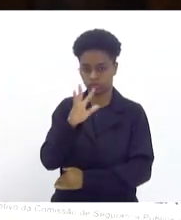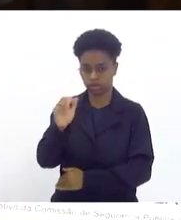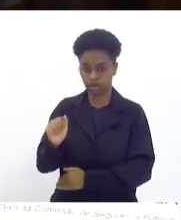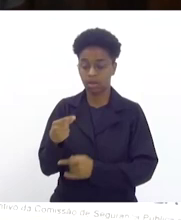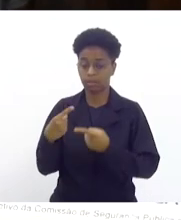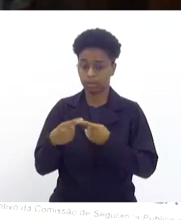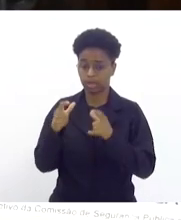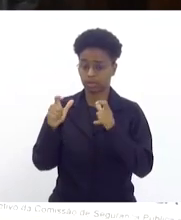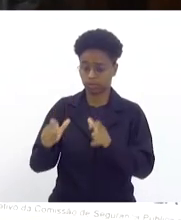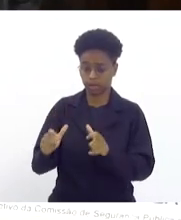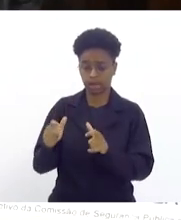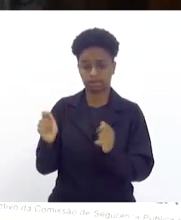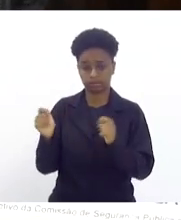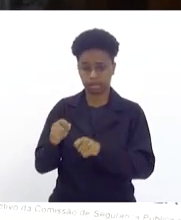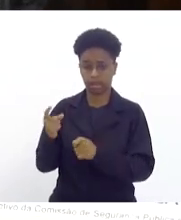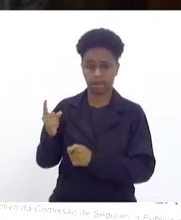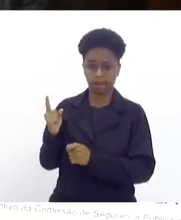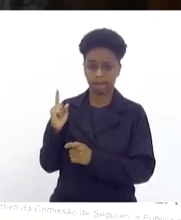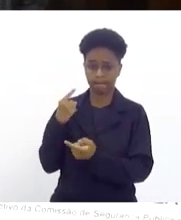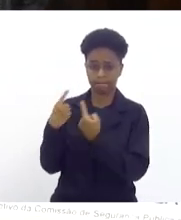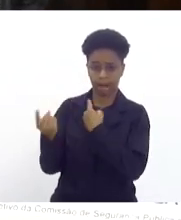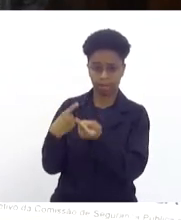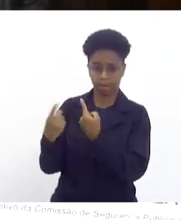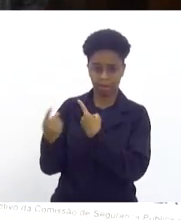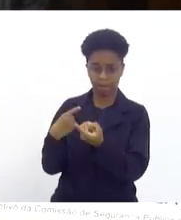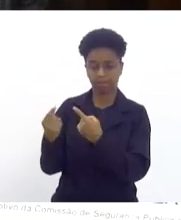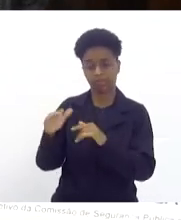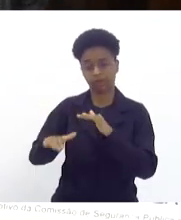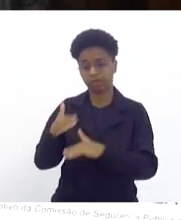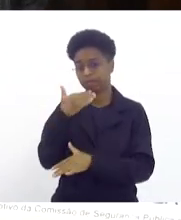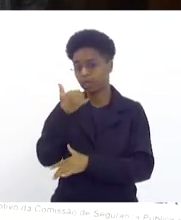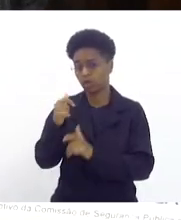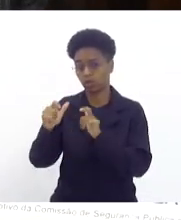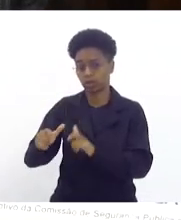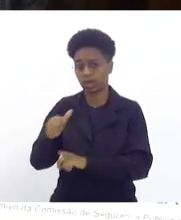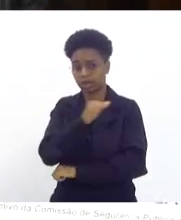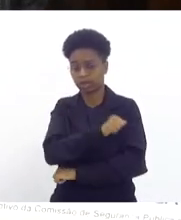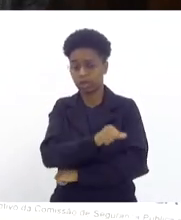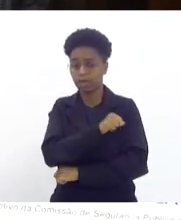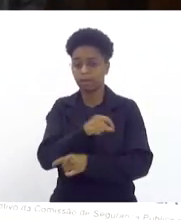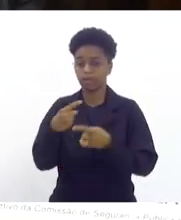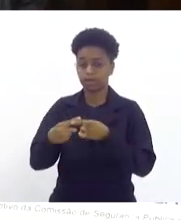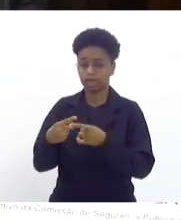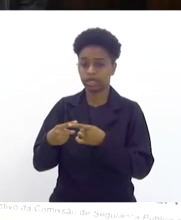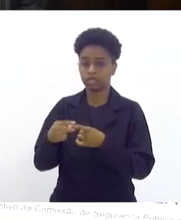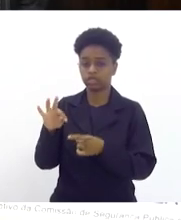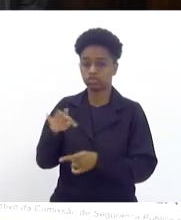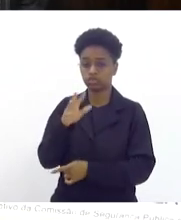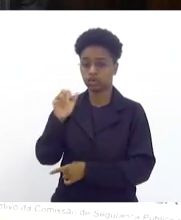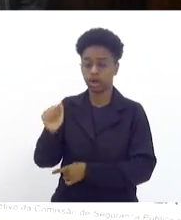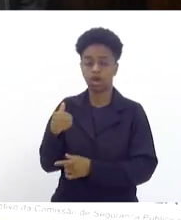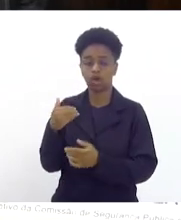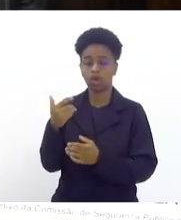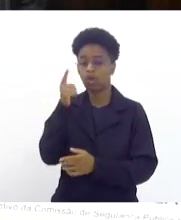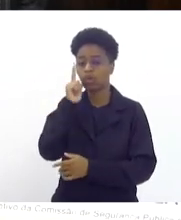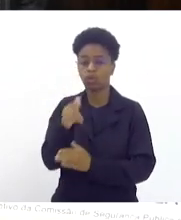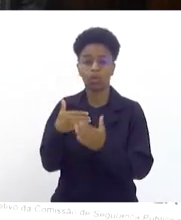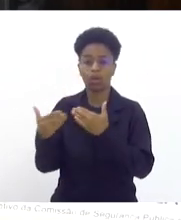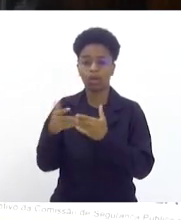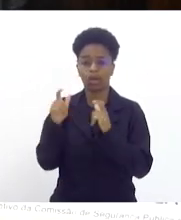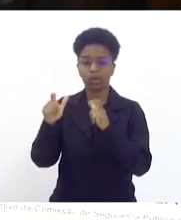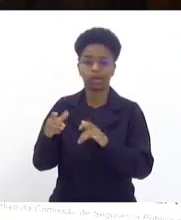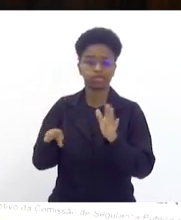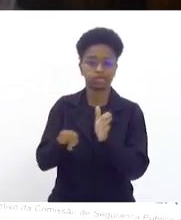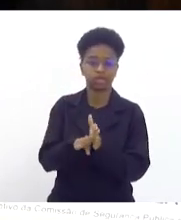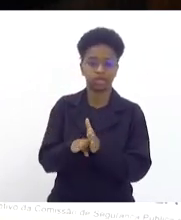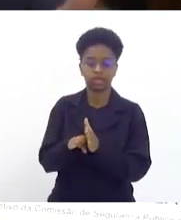passagem Talvez seja a região mais bem localizada do Rio de Janeiro Porque a partir da Tijuca a gente tá 20 minutos de qualquer local a gente